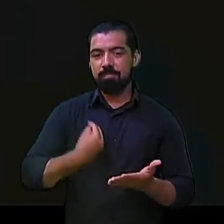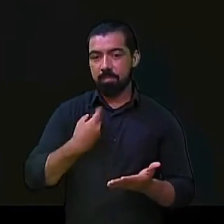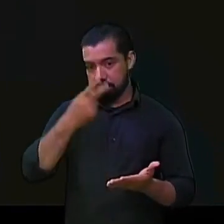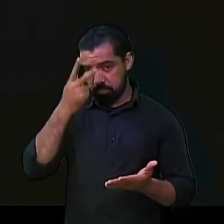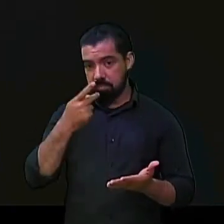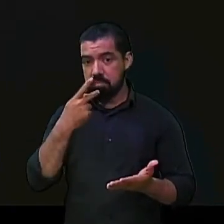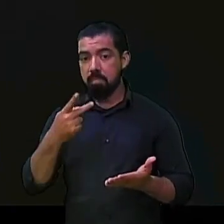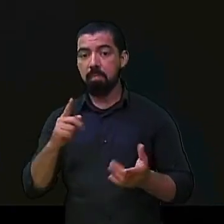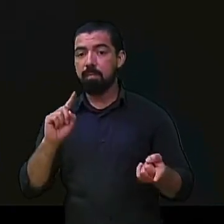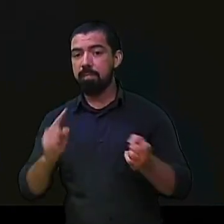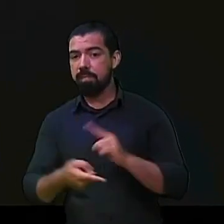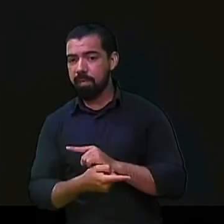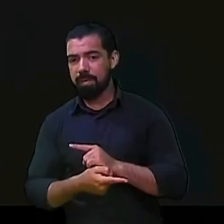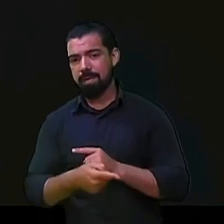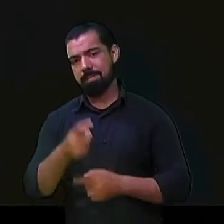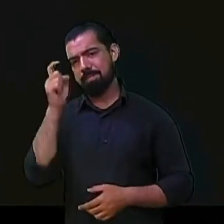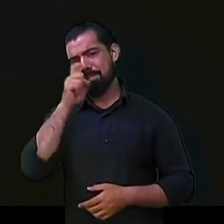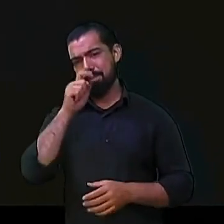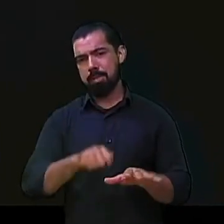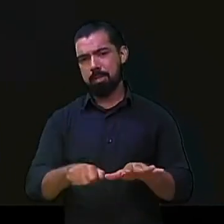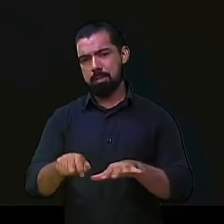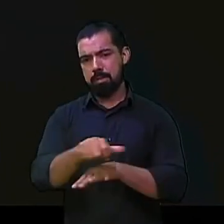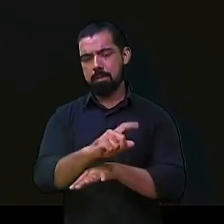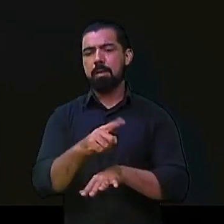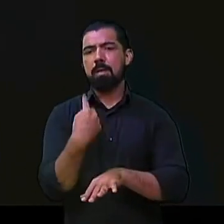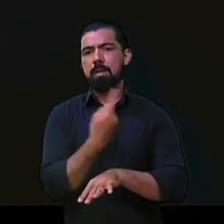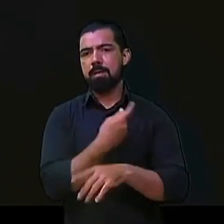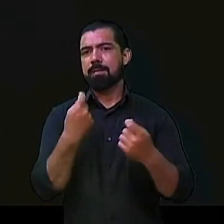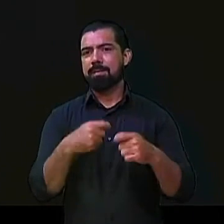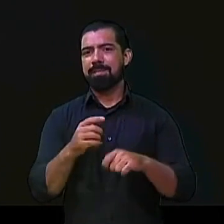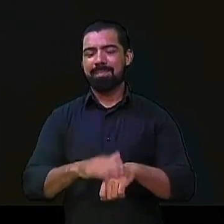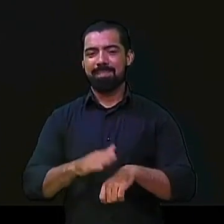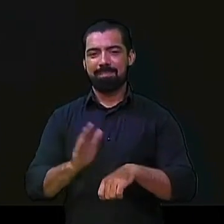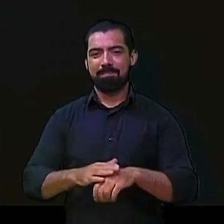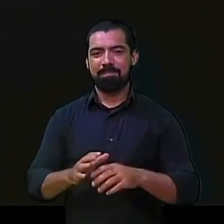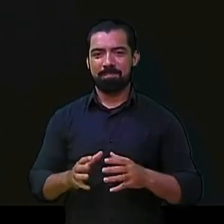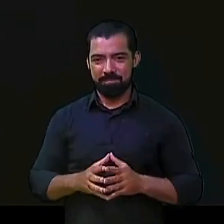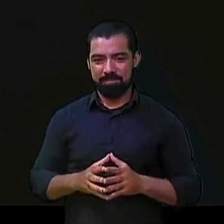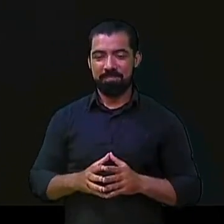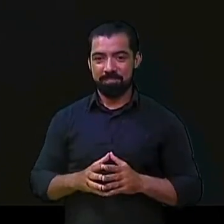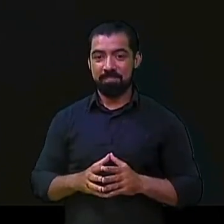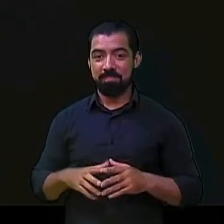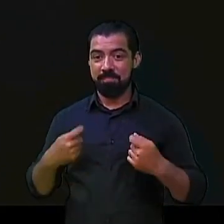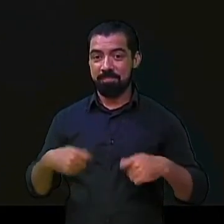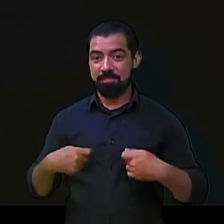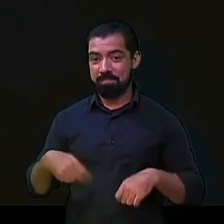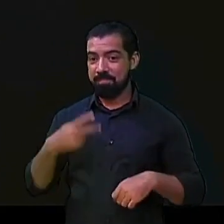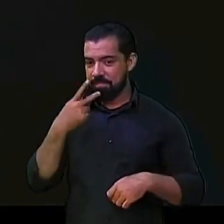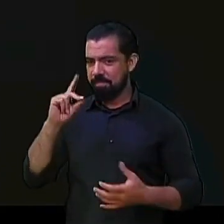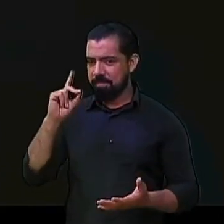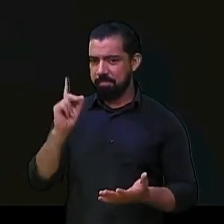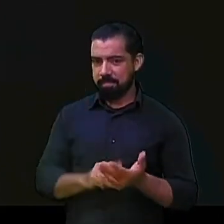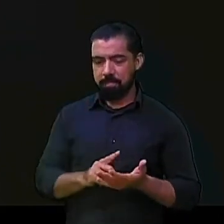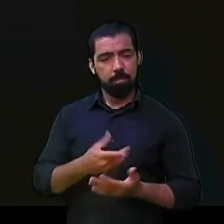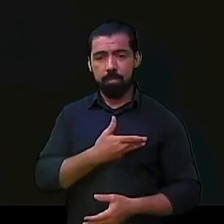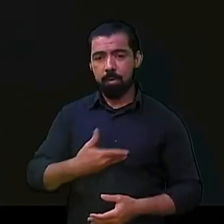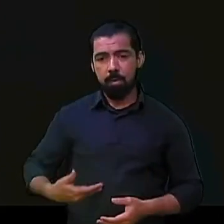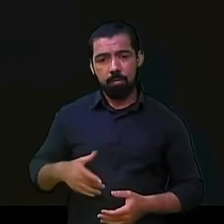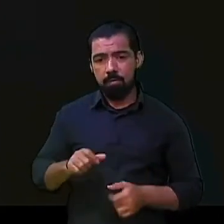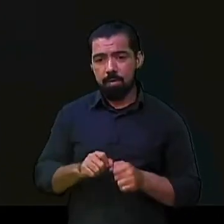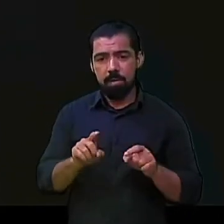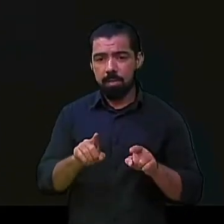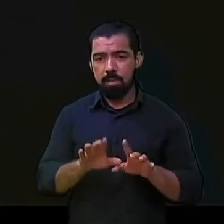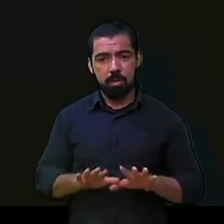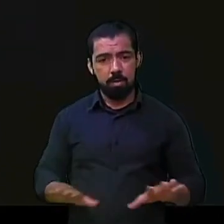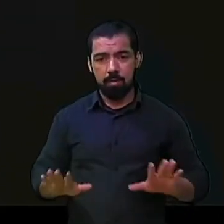do contrário? Isso é fake news. E nós precisamos restabelecer essa verdade. E o que o governo fez apenas e tão